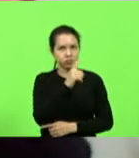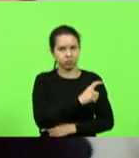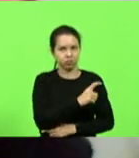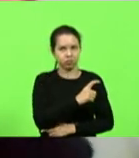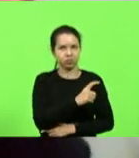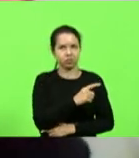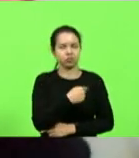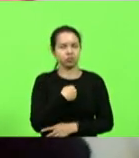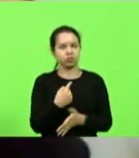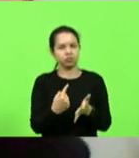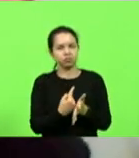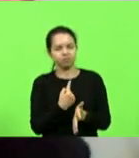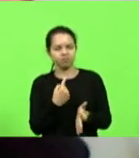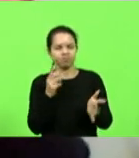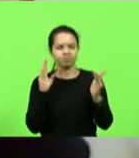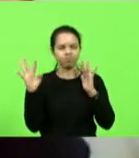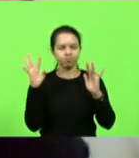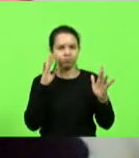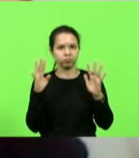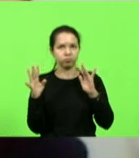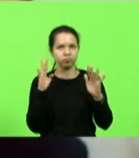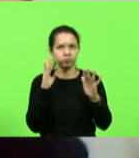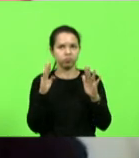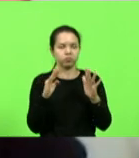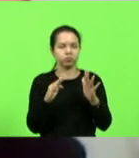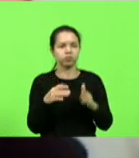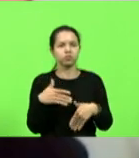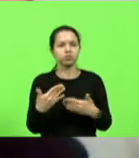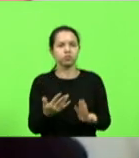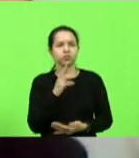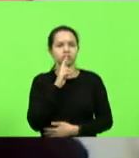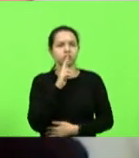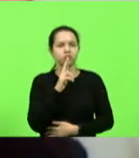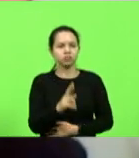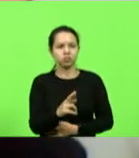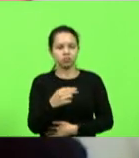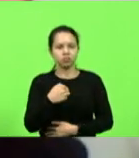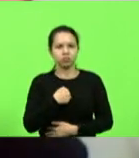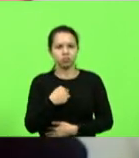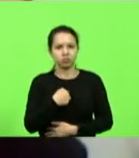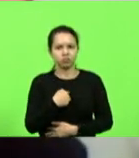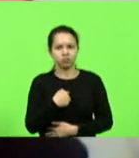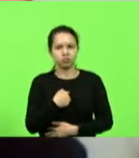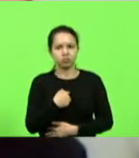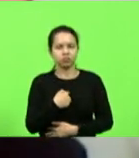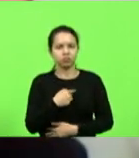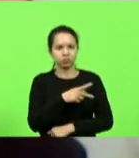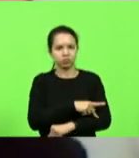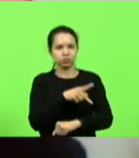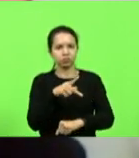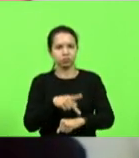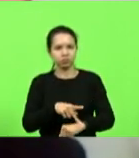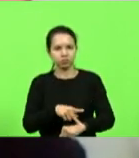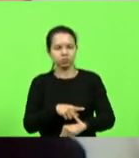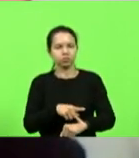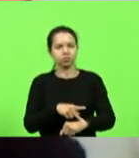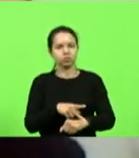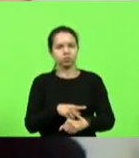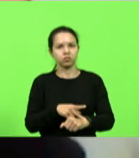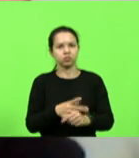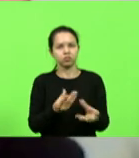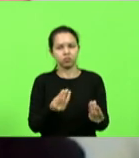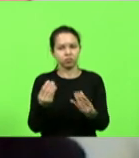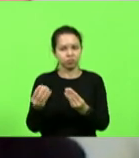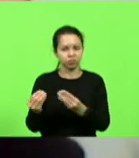eu me perguntava quais as respostas que eu daria como pedagoga para inúmeras dificuldades que